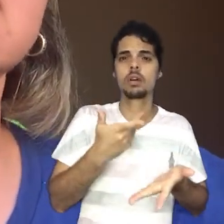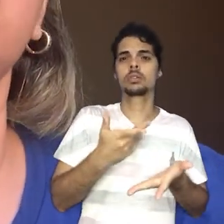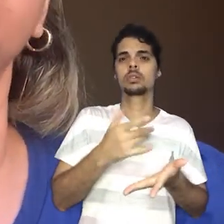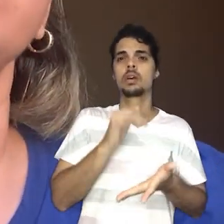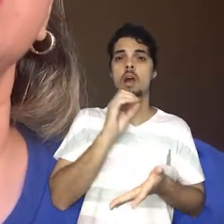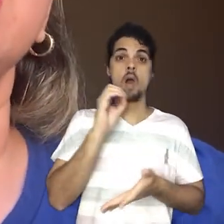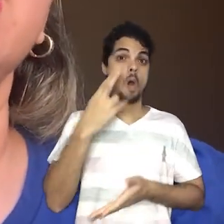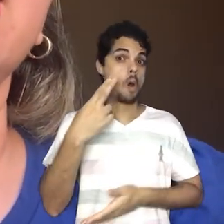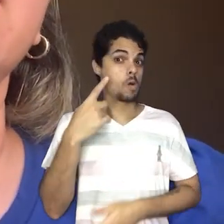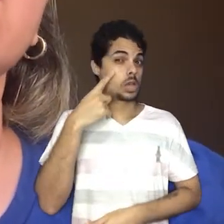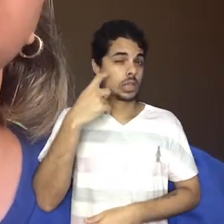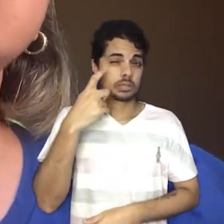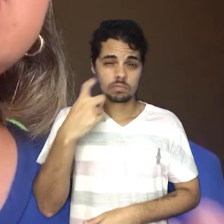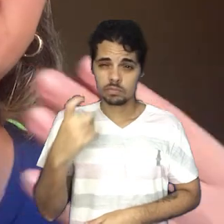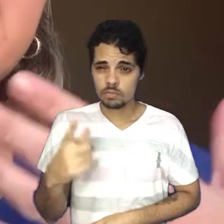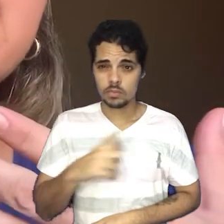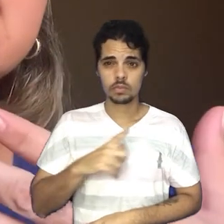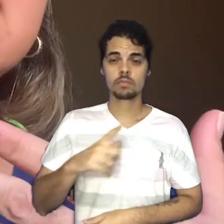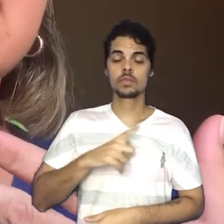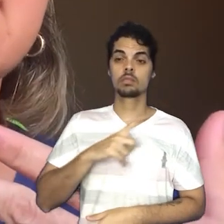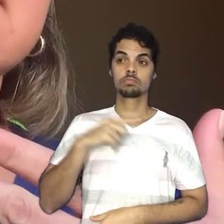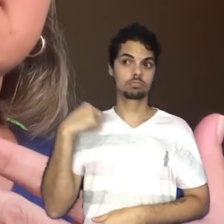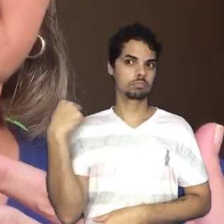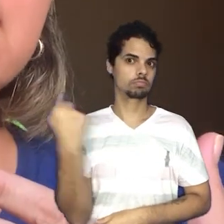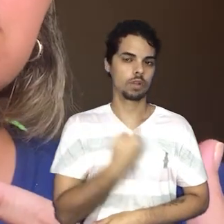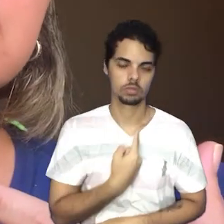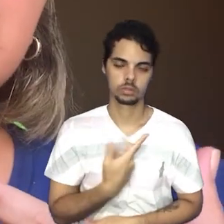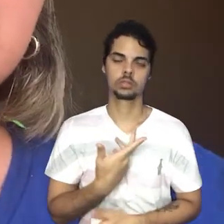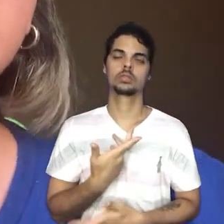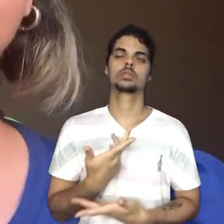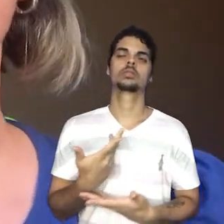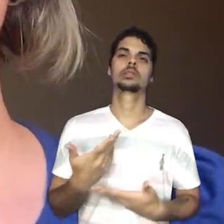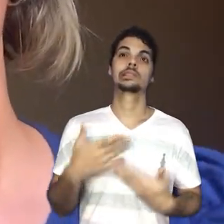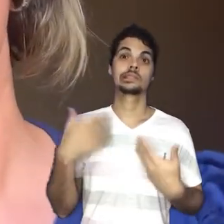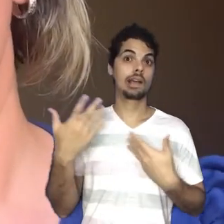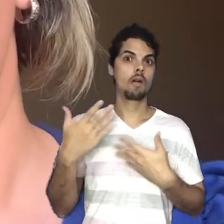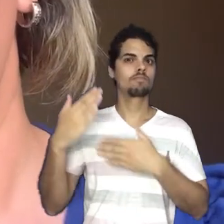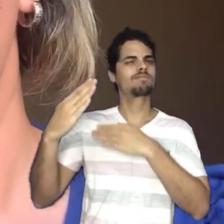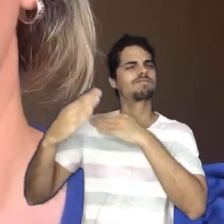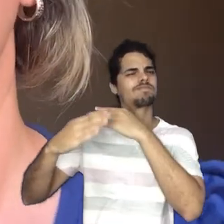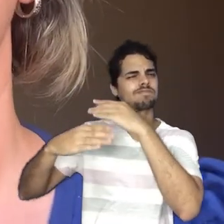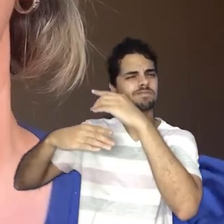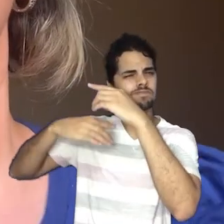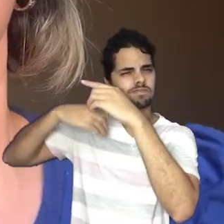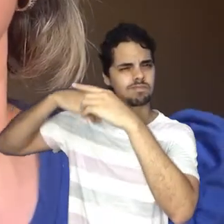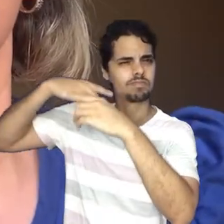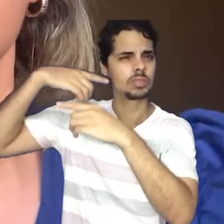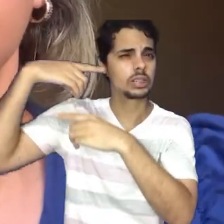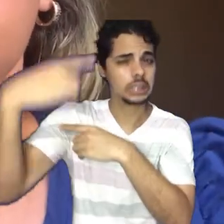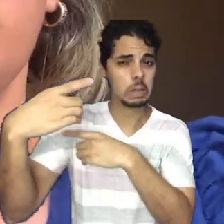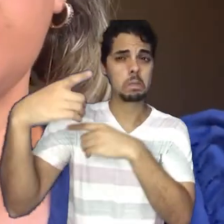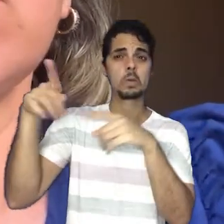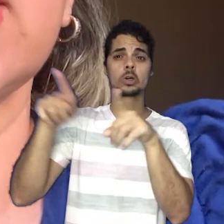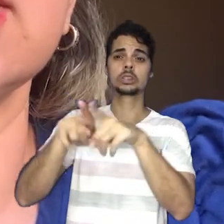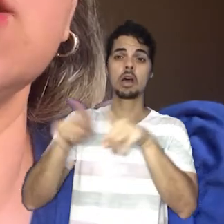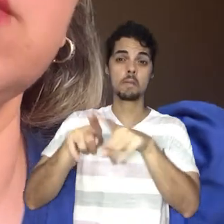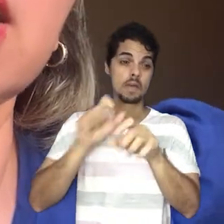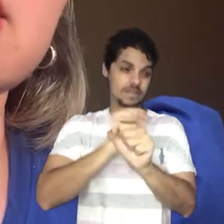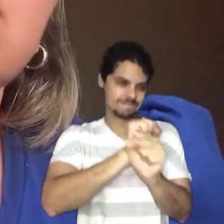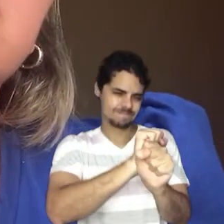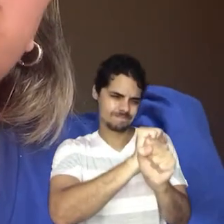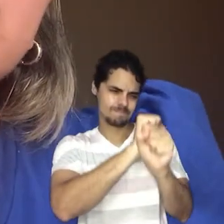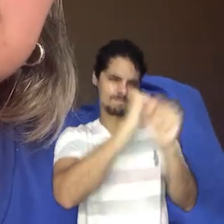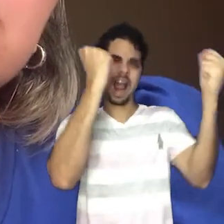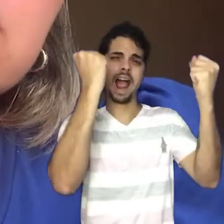a questão dos interesses existentes, e posteriormente a gente também vai envolver outra questão,